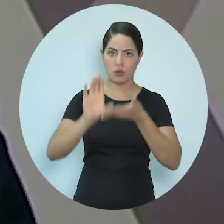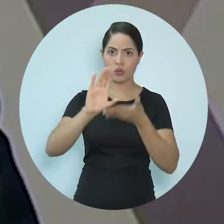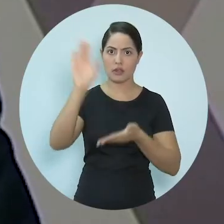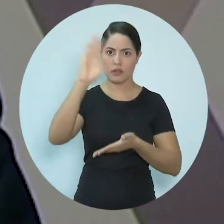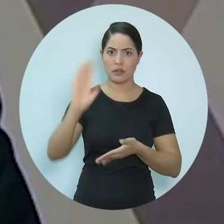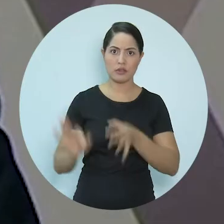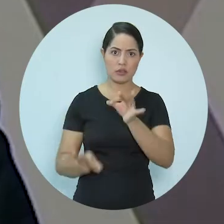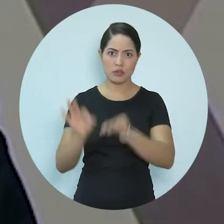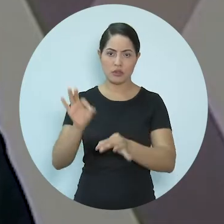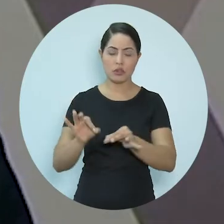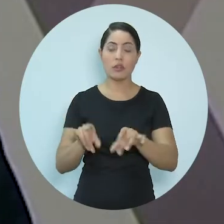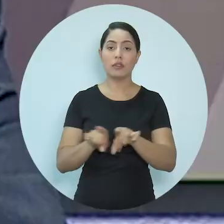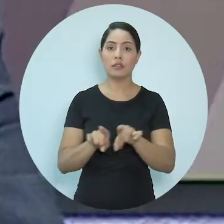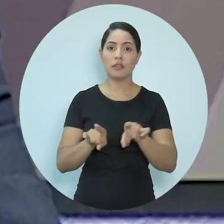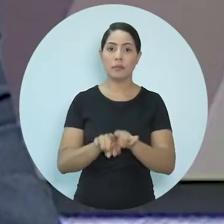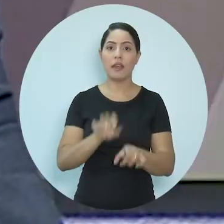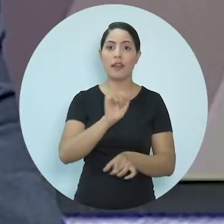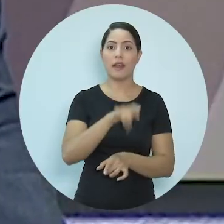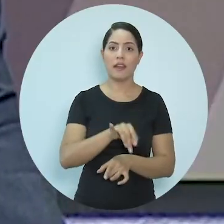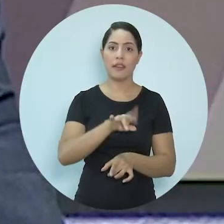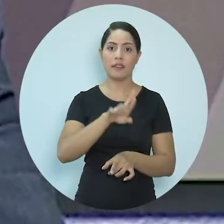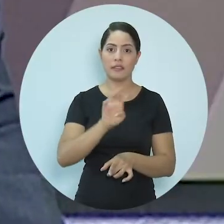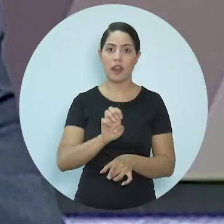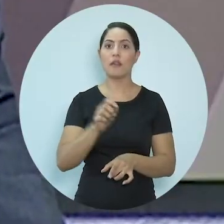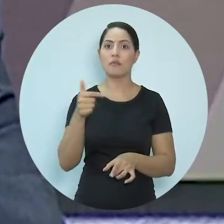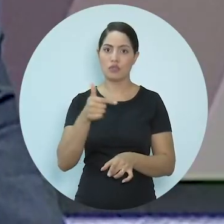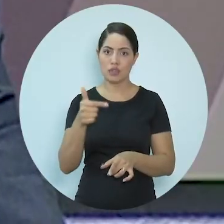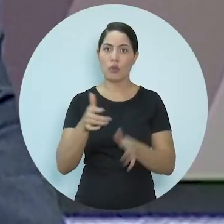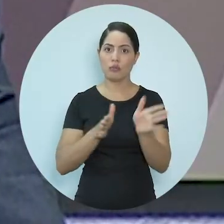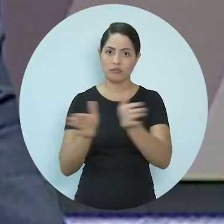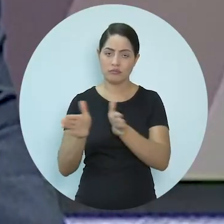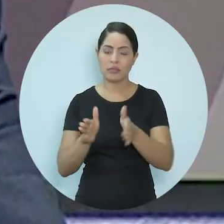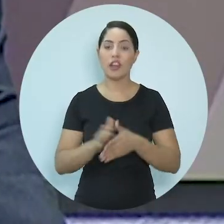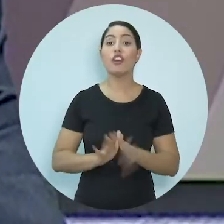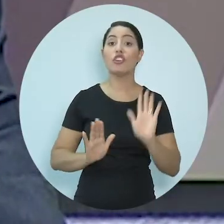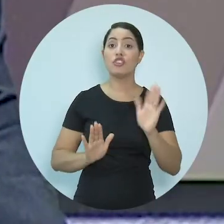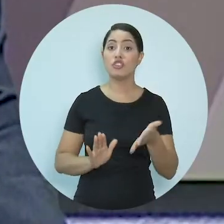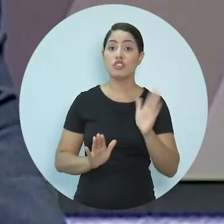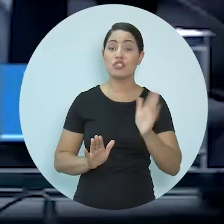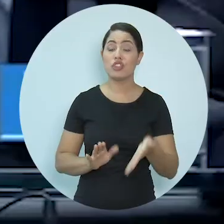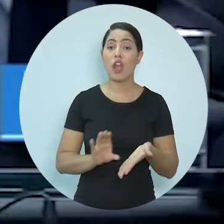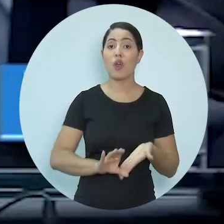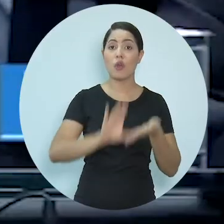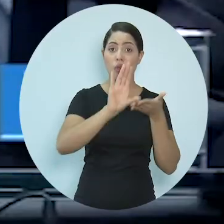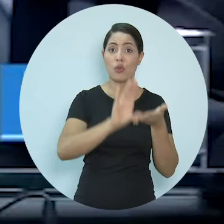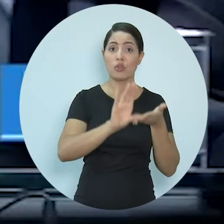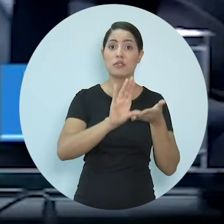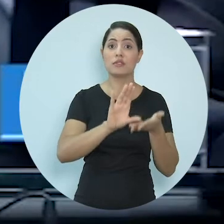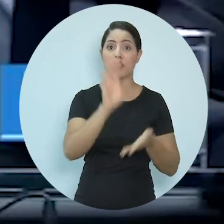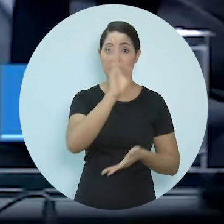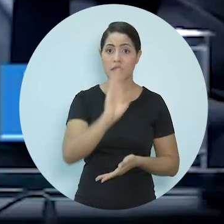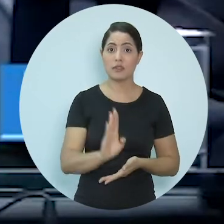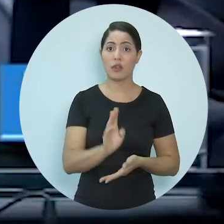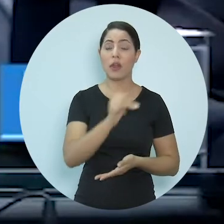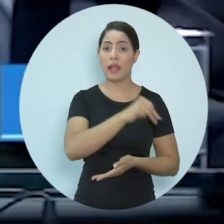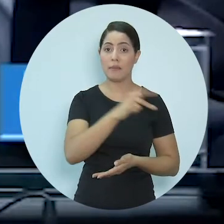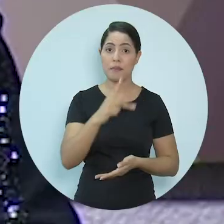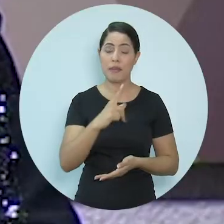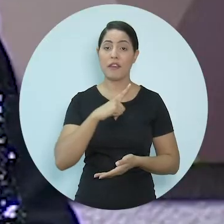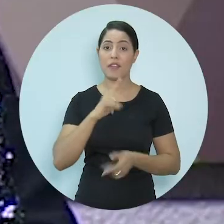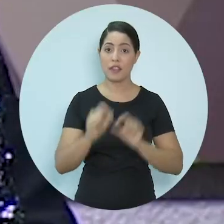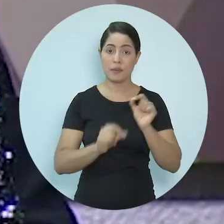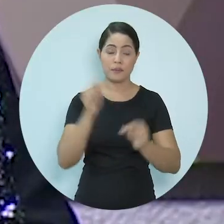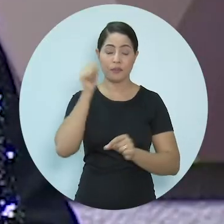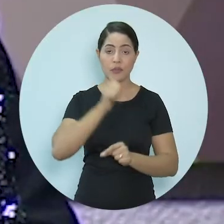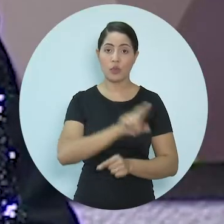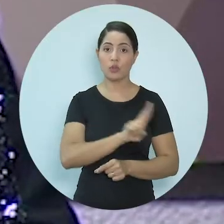para o Conselho Nacional de Justiça, ao lado de André Godinho, que foi reconduzido para o 2º mandato. Já o Conselho Nacional do Ministério